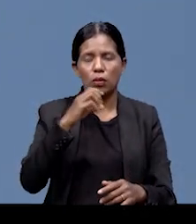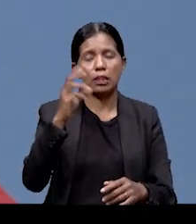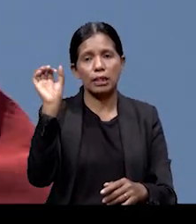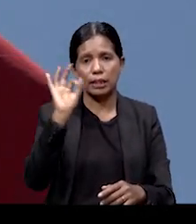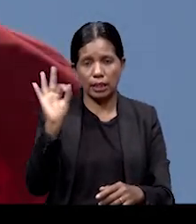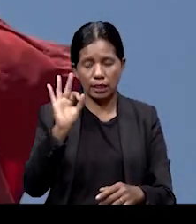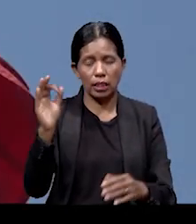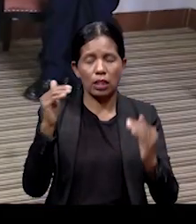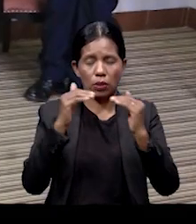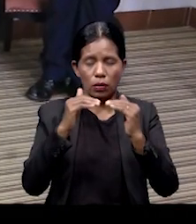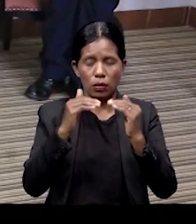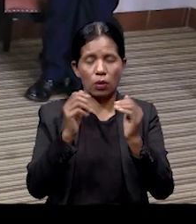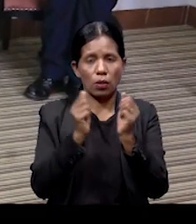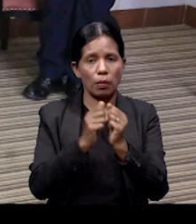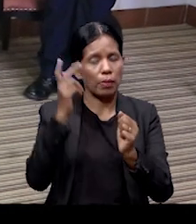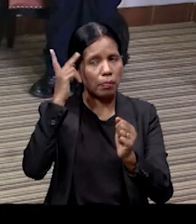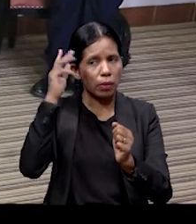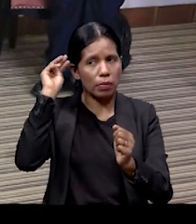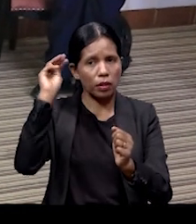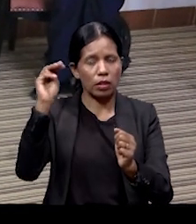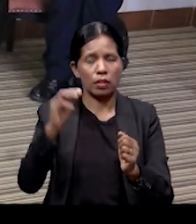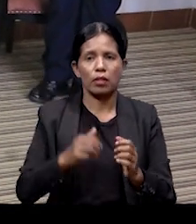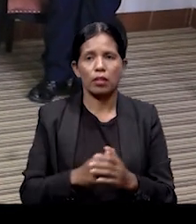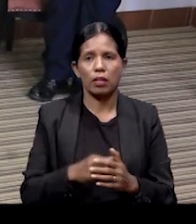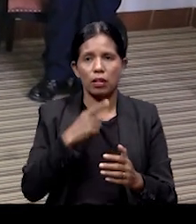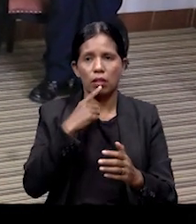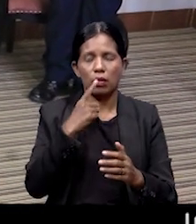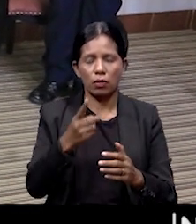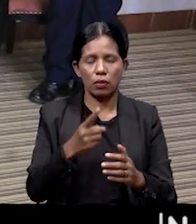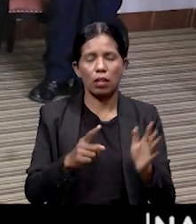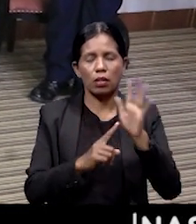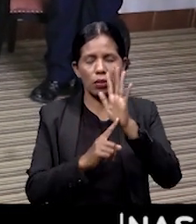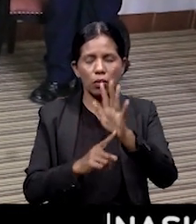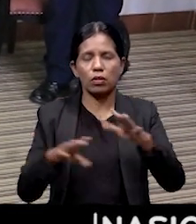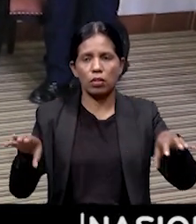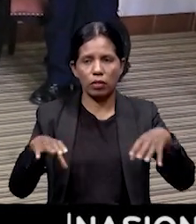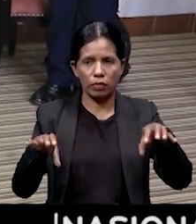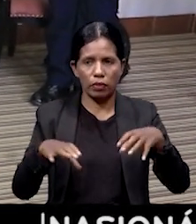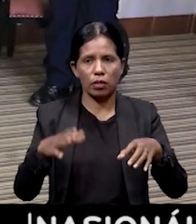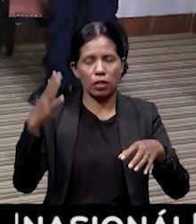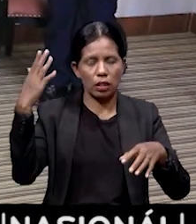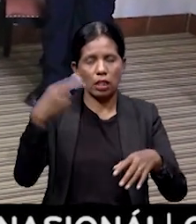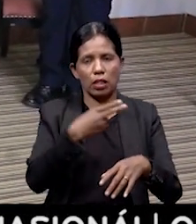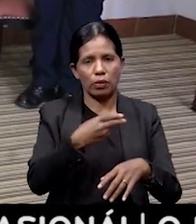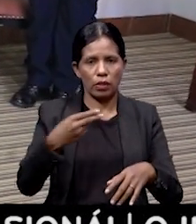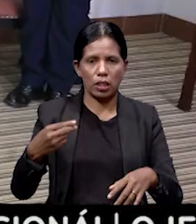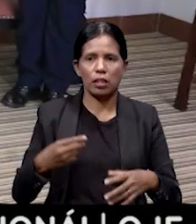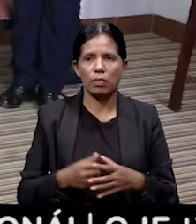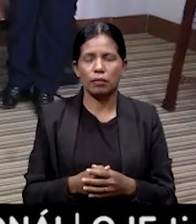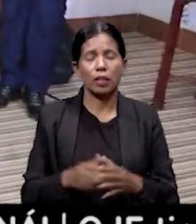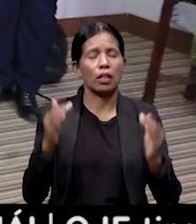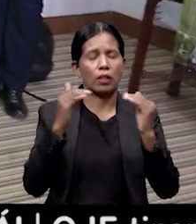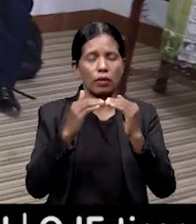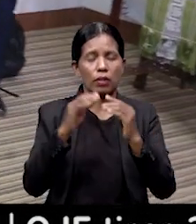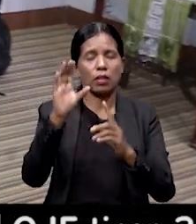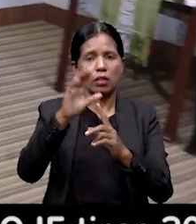ao Primeiro-Ministro Taur Matanruak e a Faror Dili, onde relata serviço Adido Segurança Nian e a Indonésia. Hafun encontro, chefe